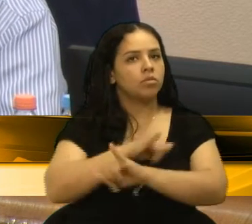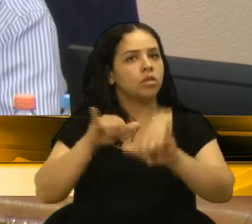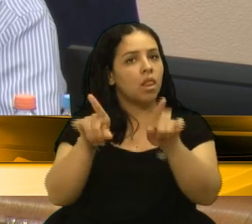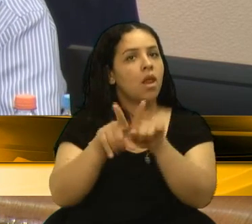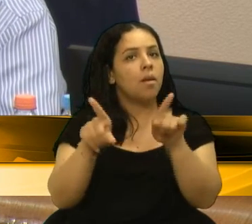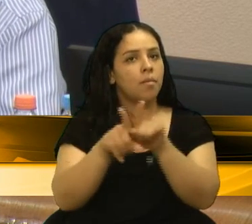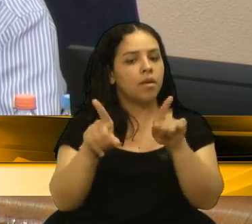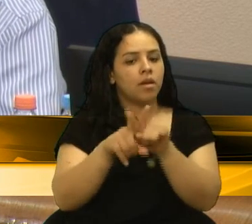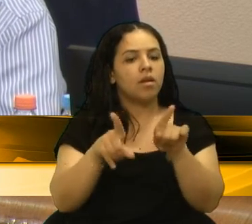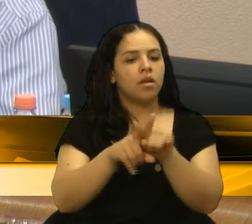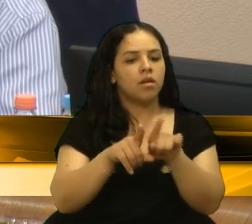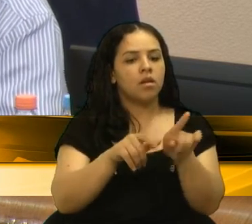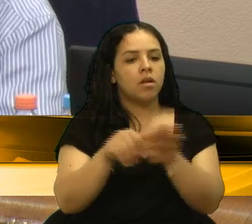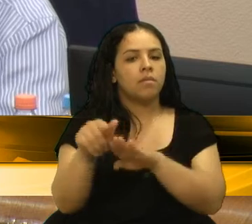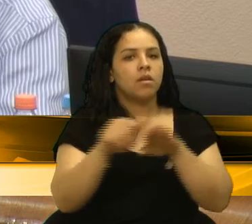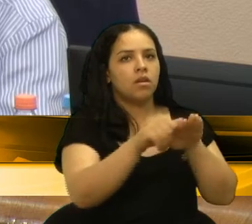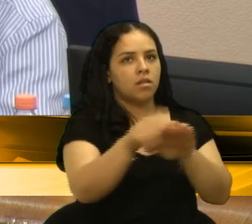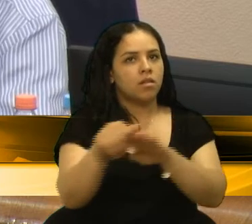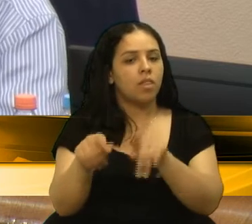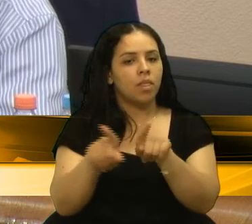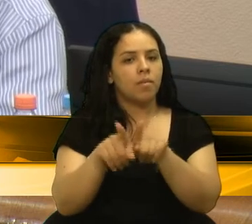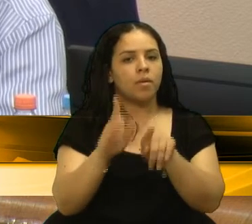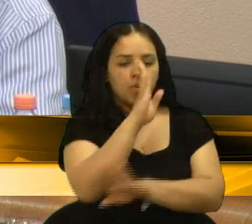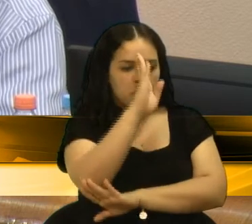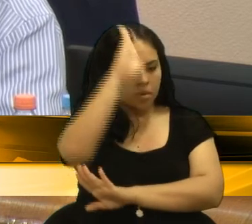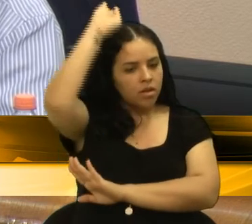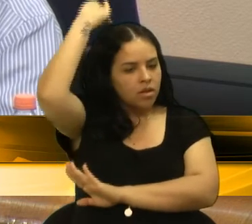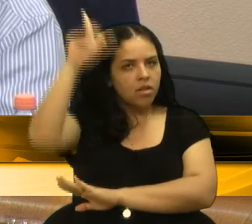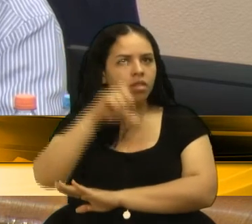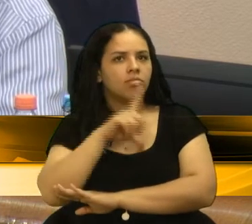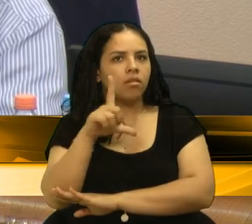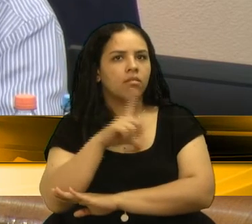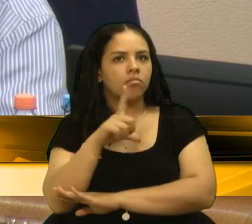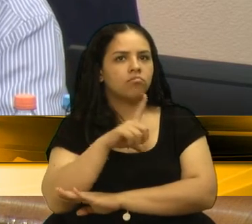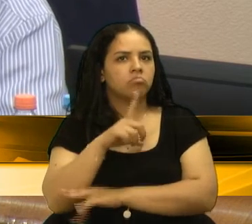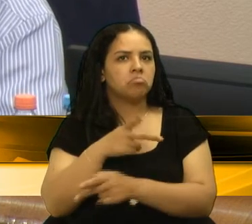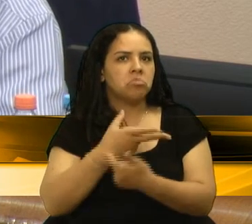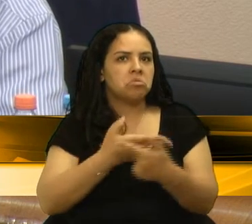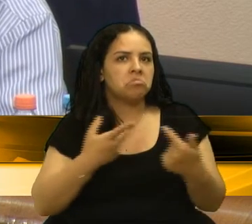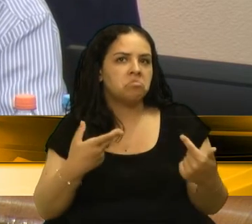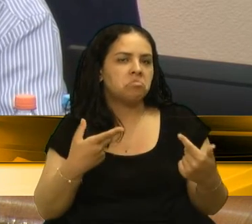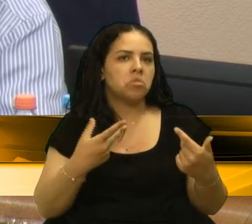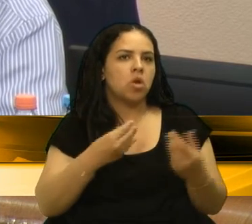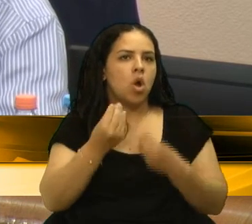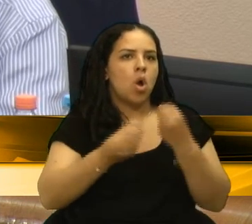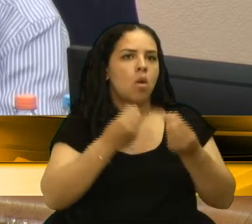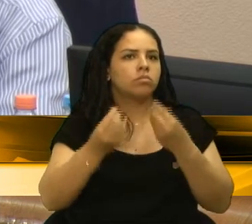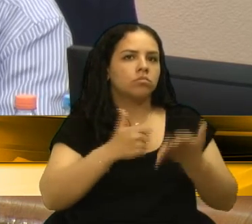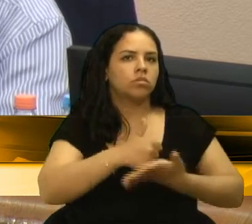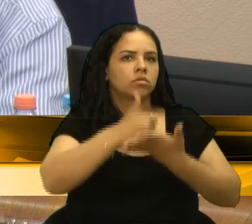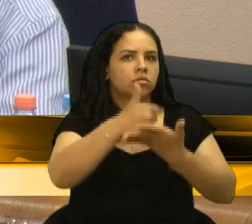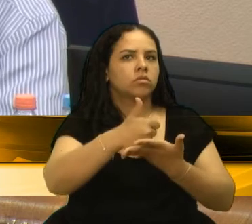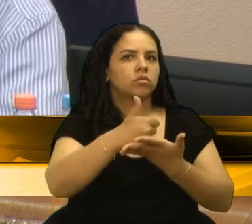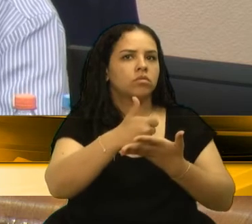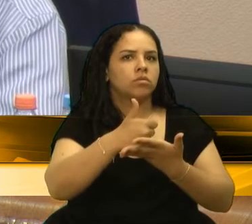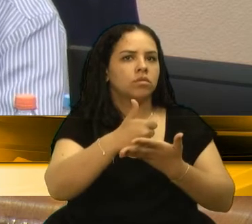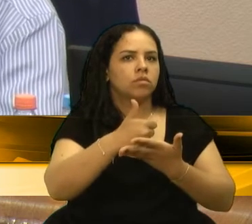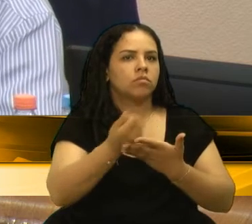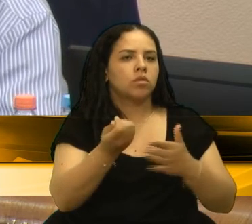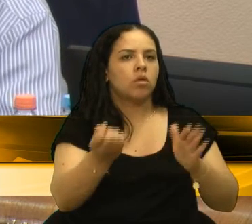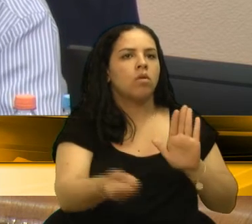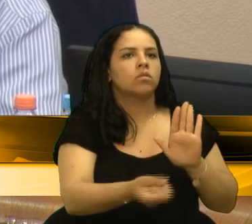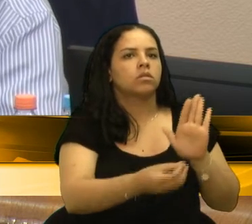foi encaminhado correspondência aos bombeiros. Houve algum óbice por parte dos bombeiros? Qual foi a contribuição do Comando dos Bombeiros para esse decreto?